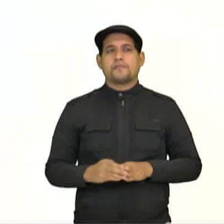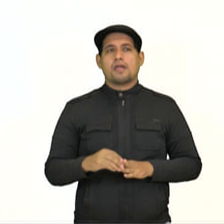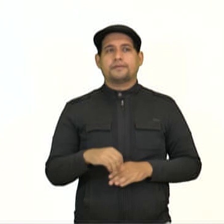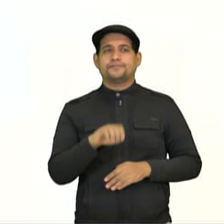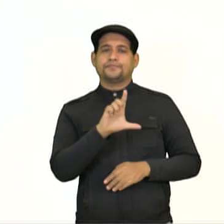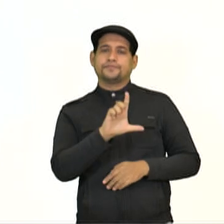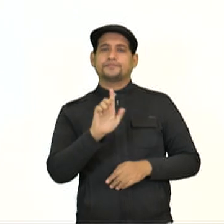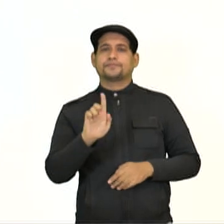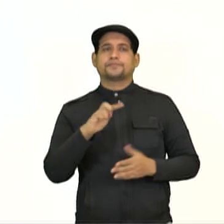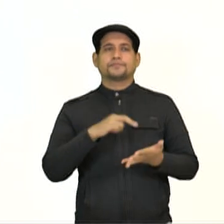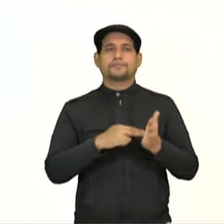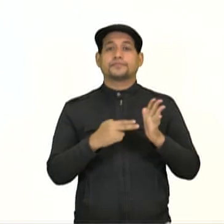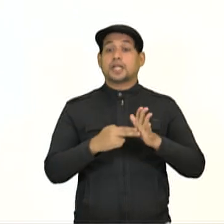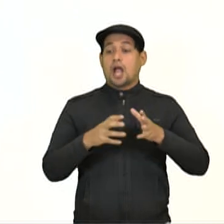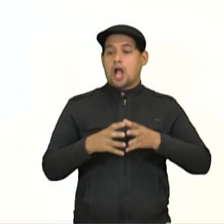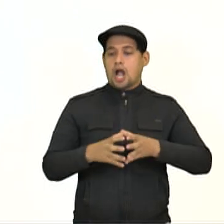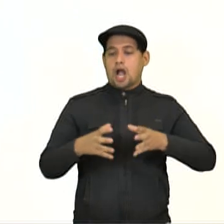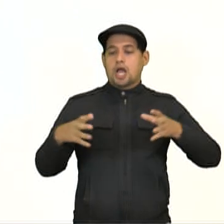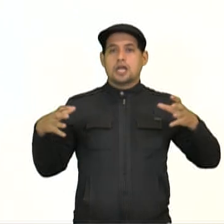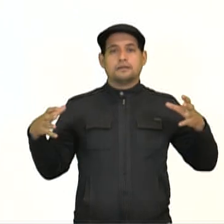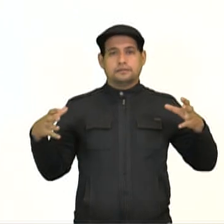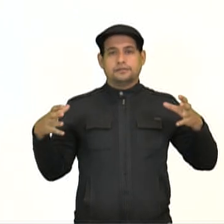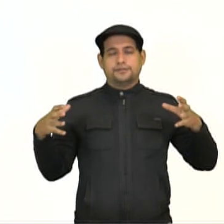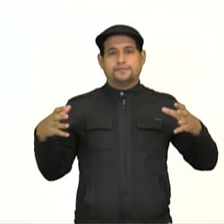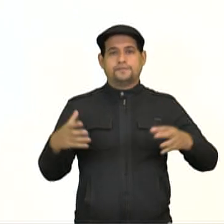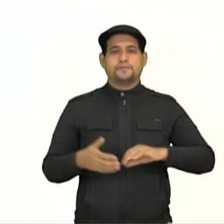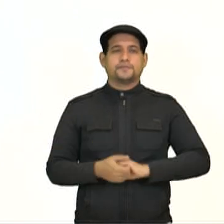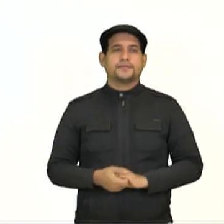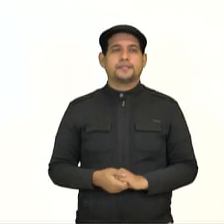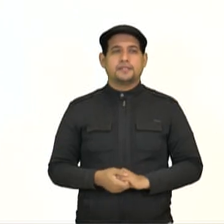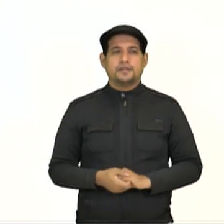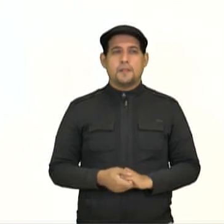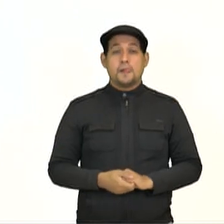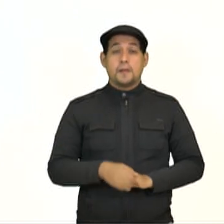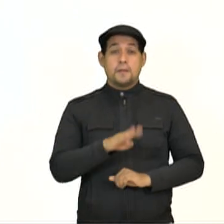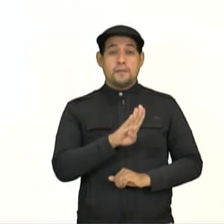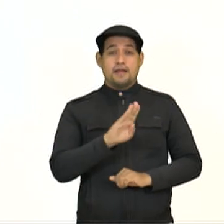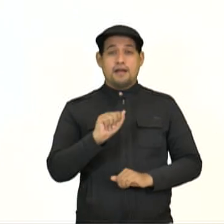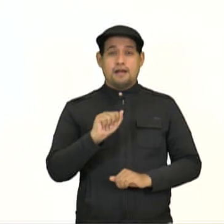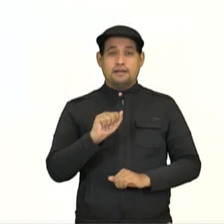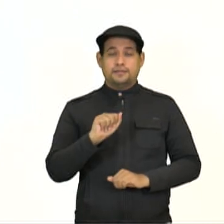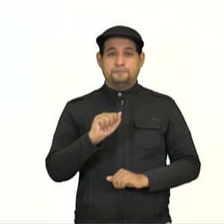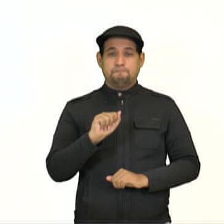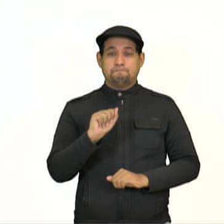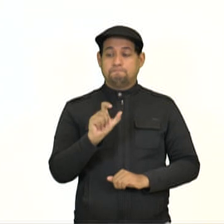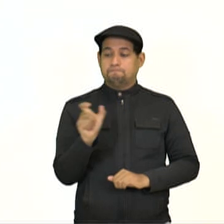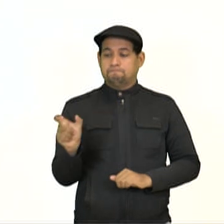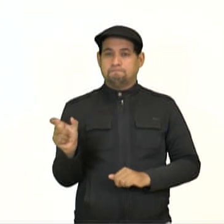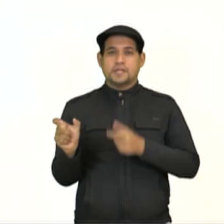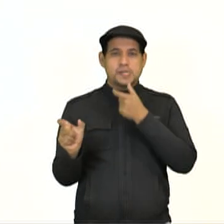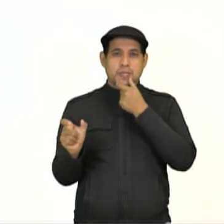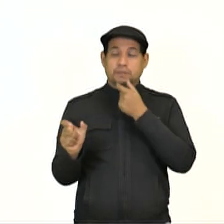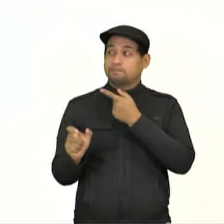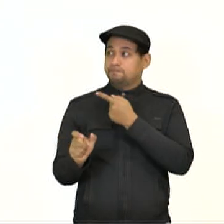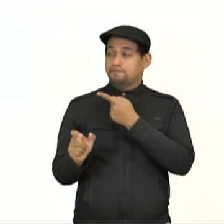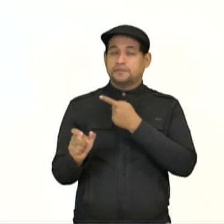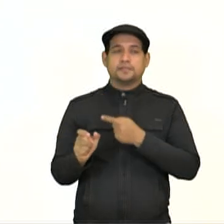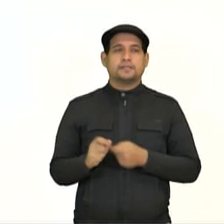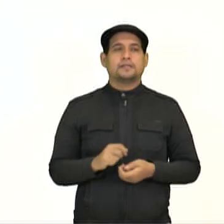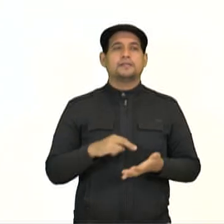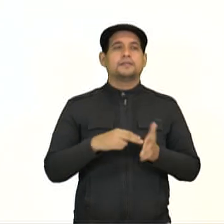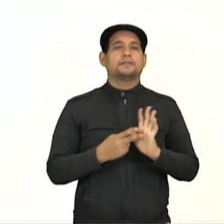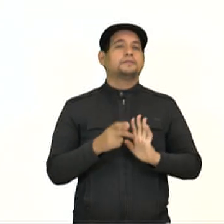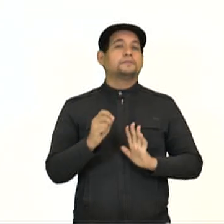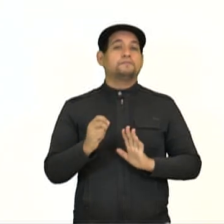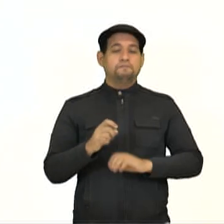LG, large, grande, ok? BA, que apareceu ali no texto,